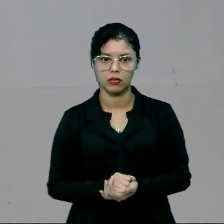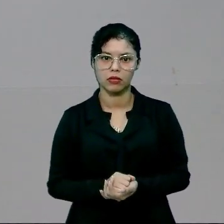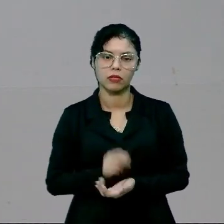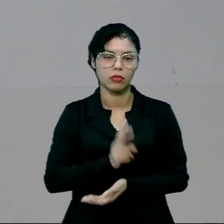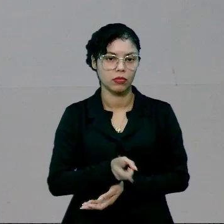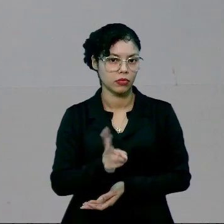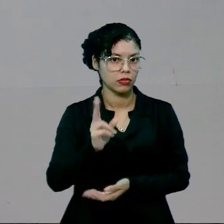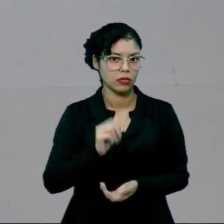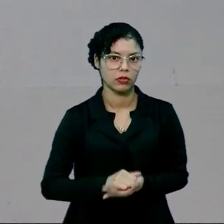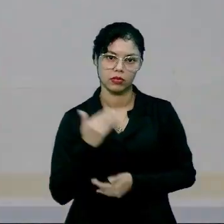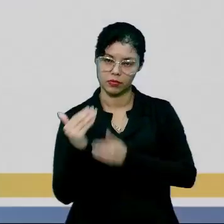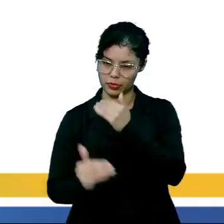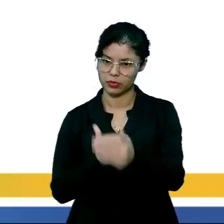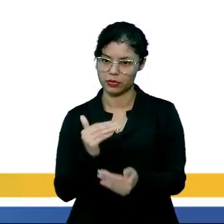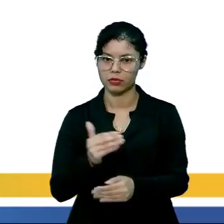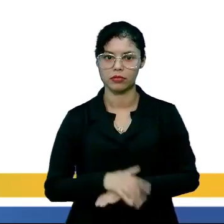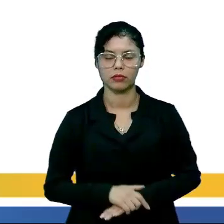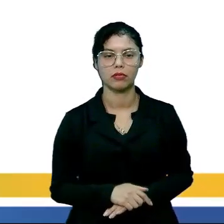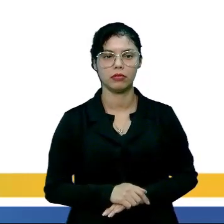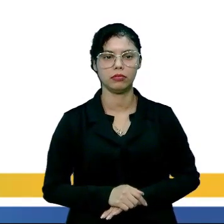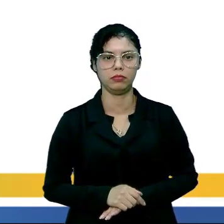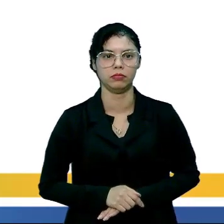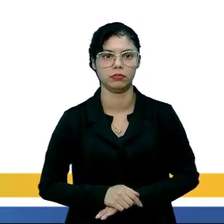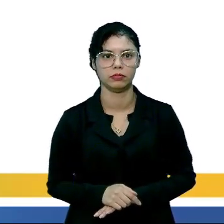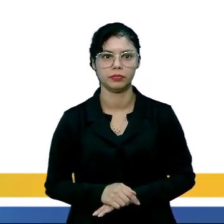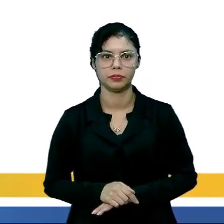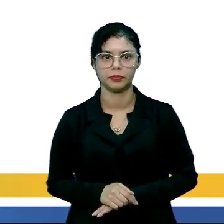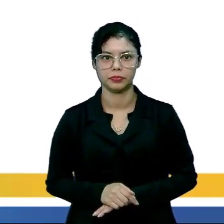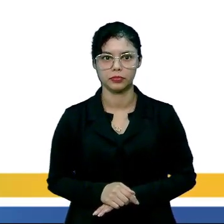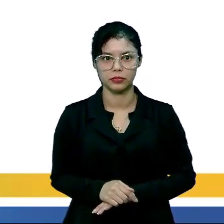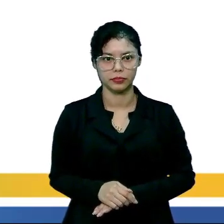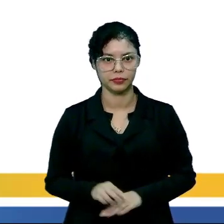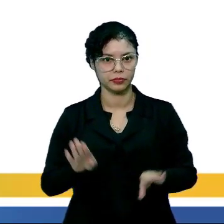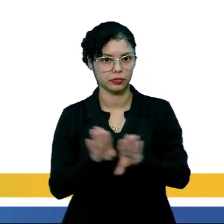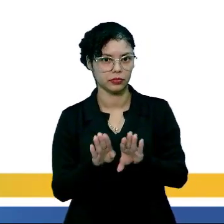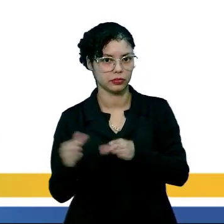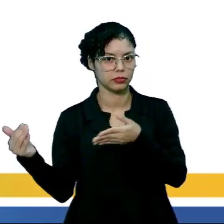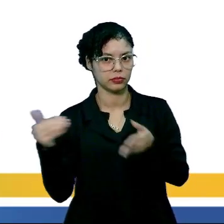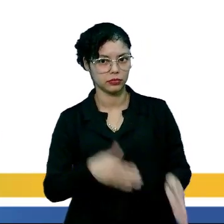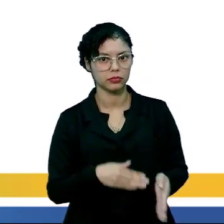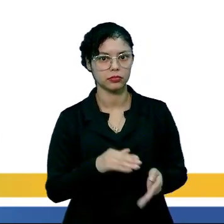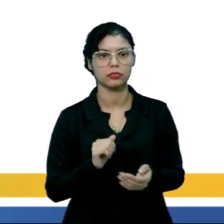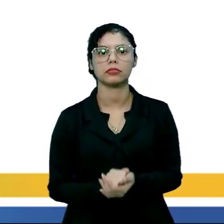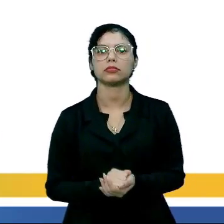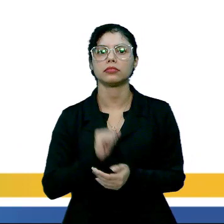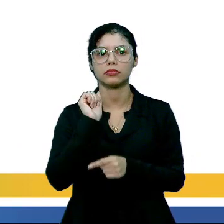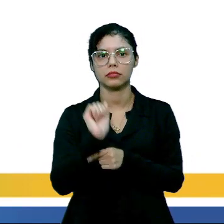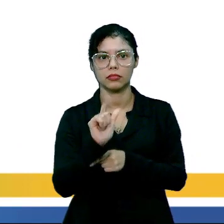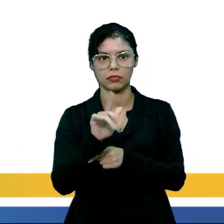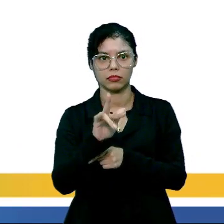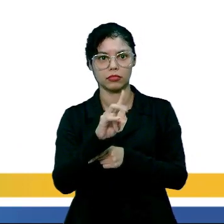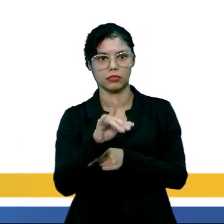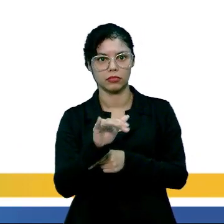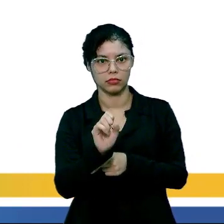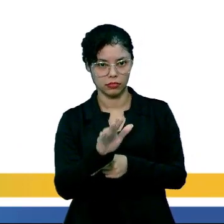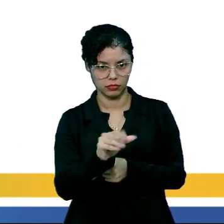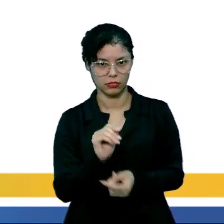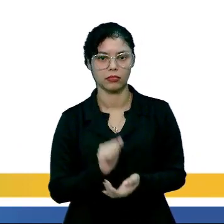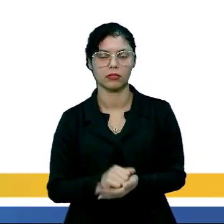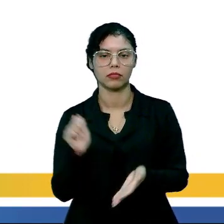repentino, tá? É um processo. E aí a gente chega ao Aloysio de Azevedo, que é um